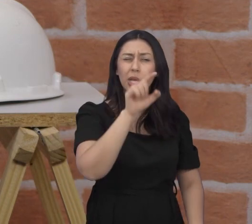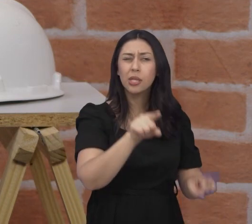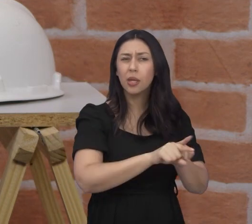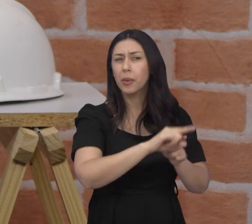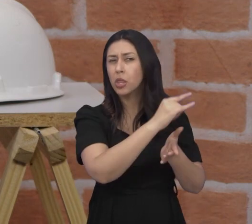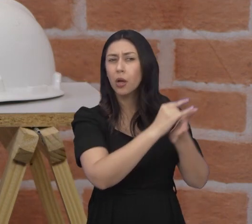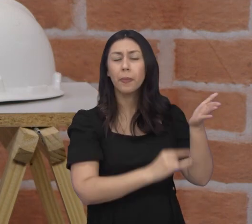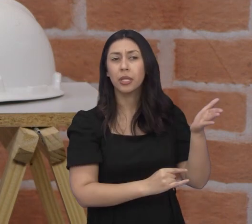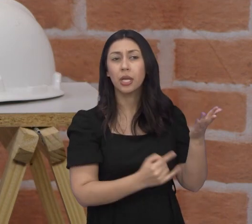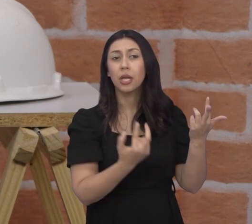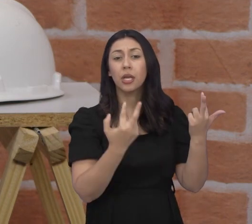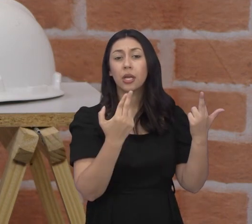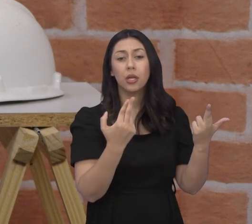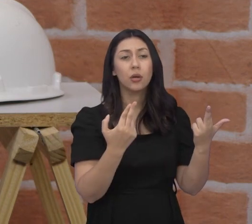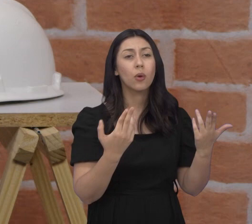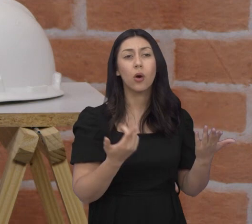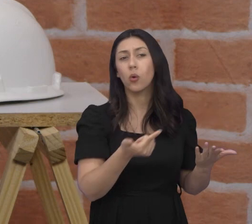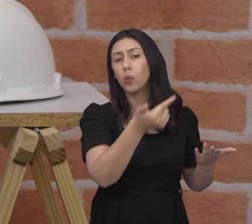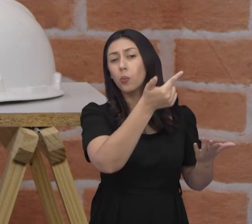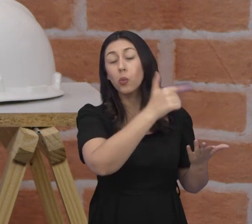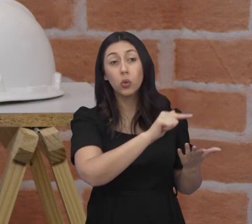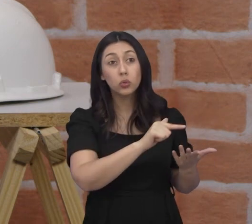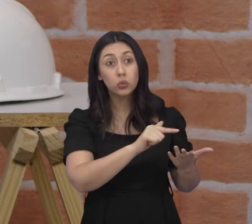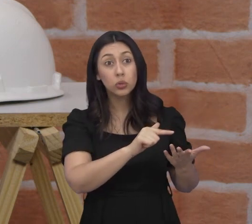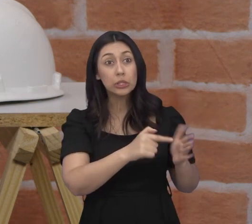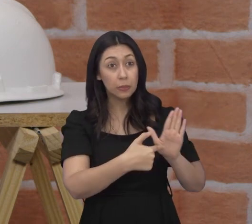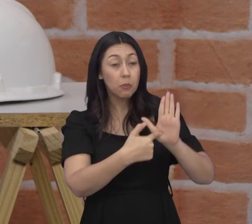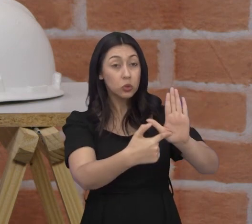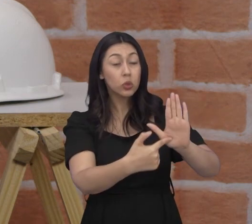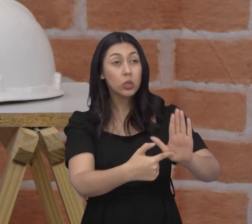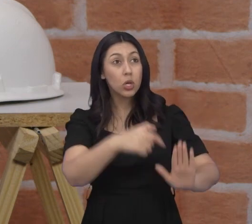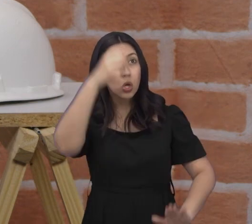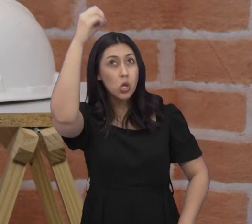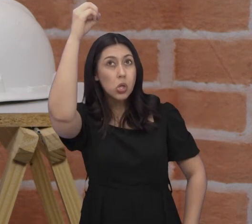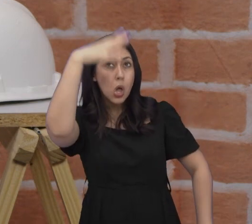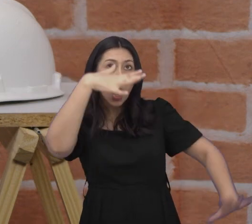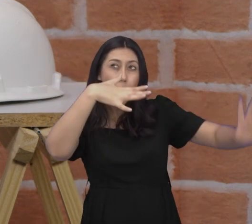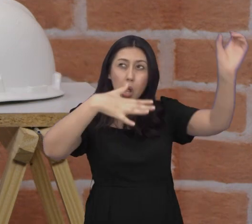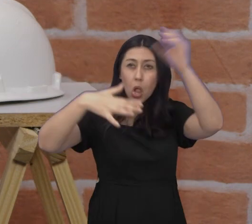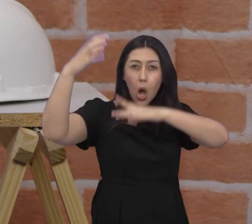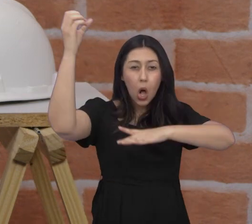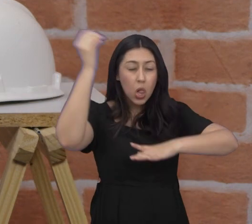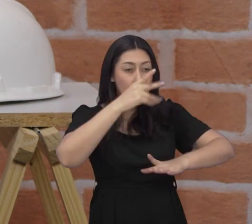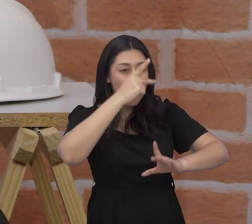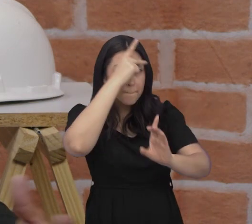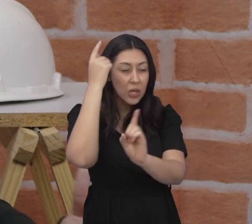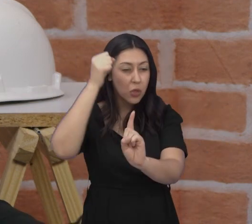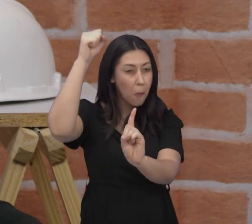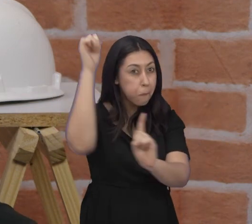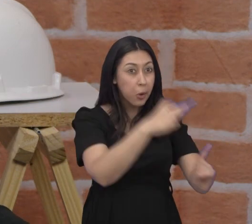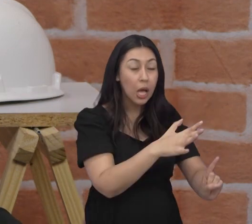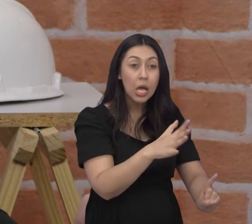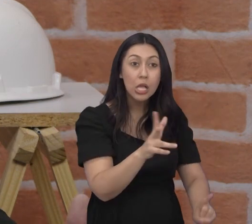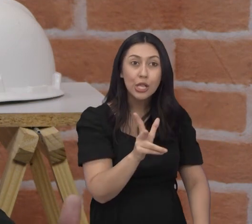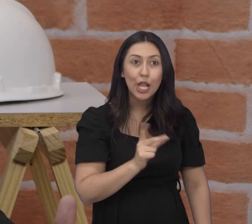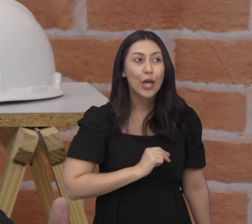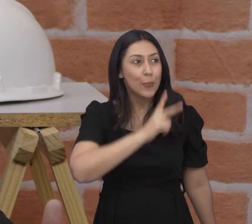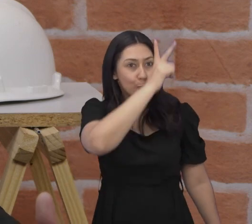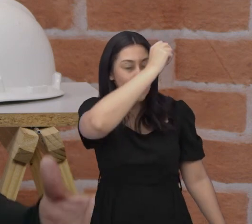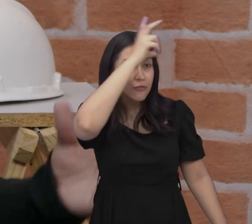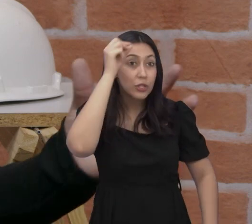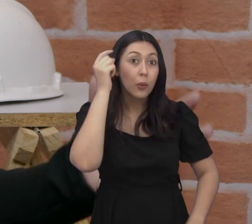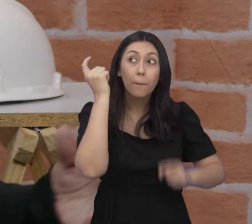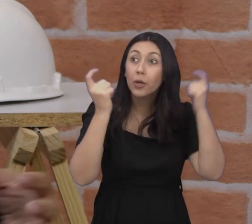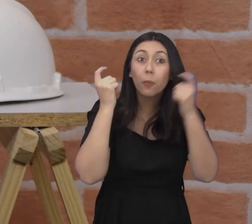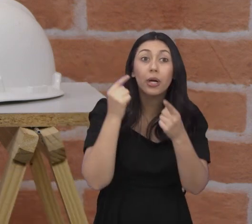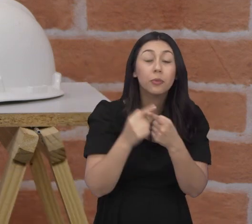emitidos como uma operação chamada de Operação Prato, onde luzes atacavam as pessoas. O prefeito ficou tão apavorado na época, porque as